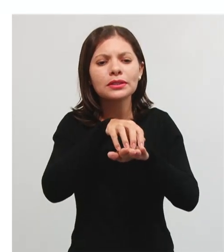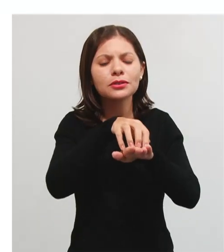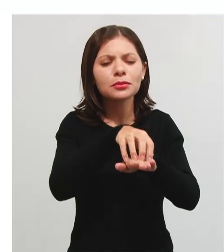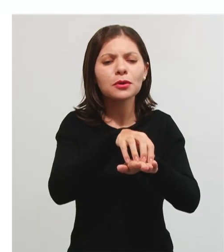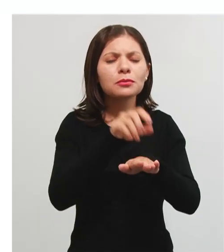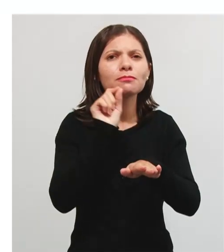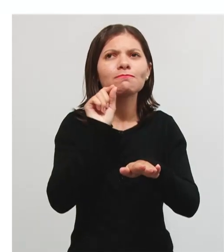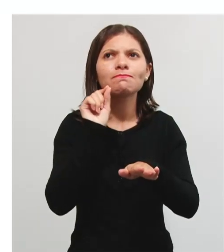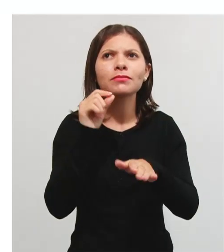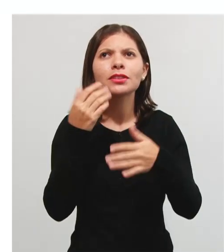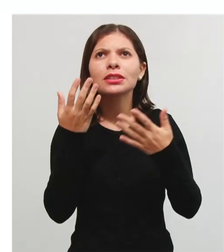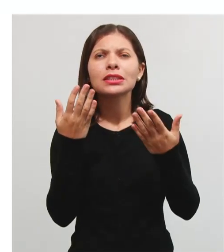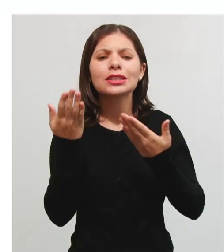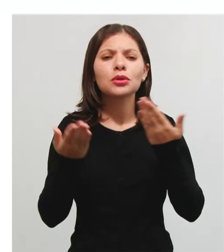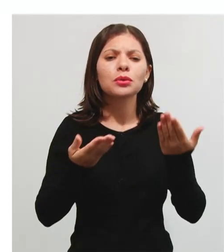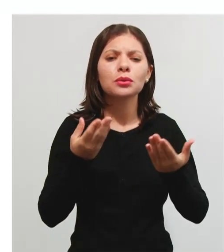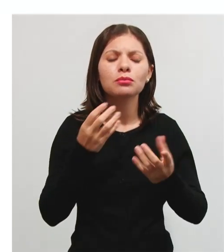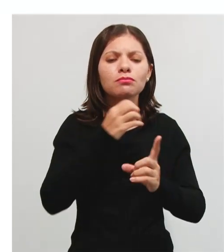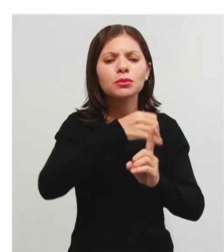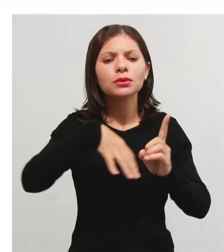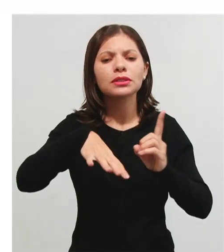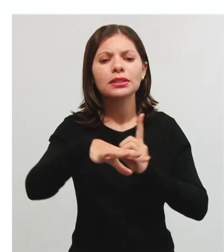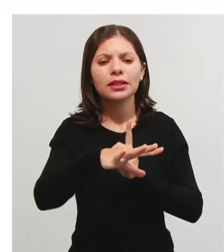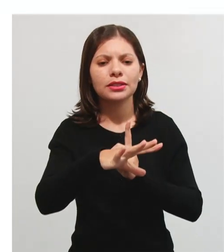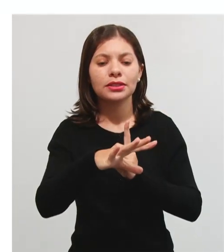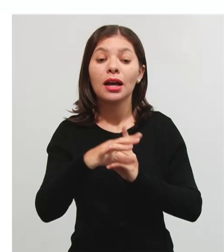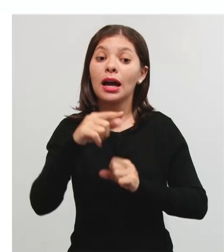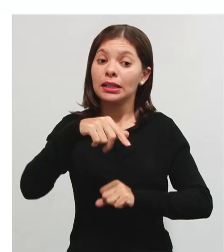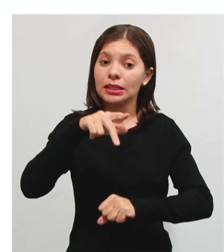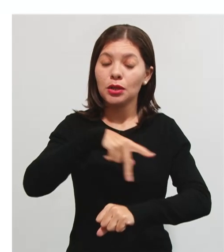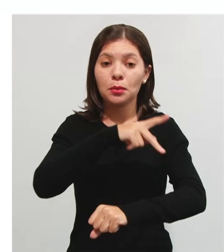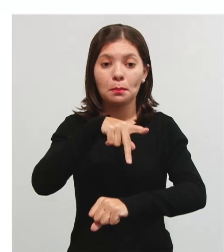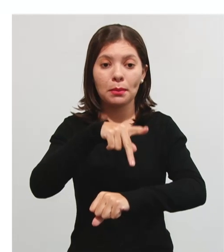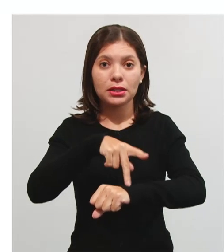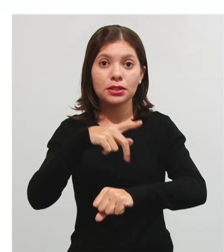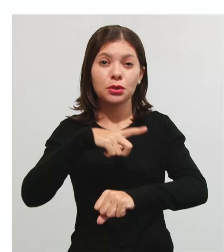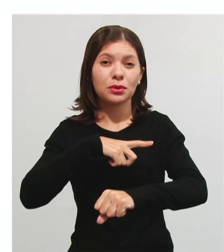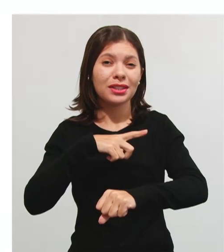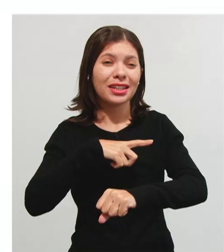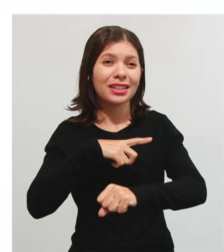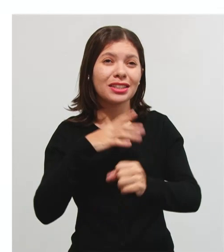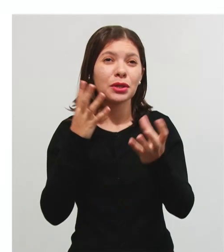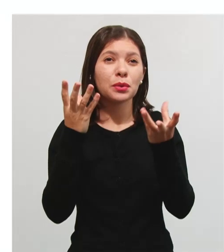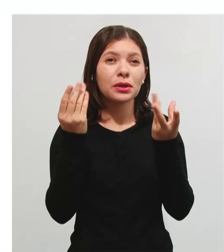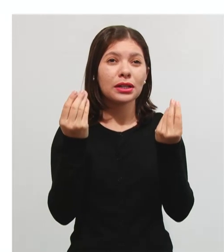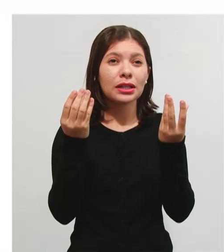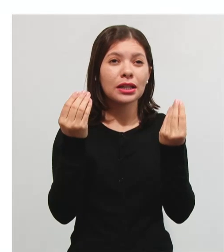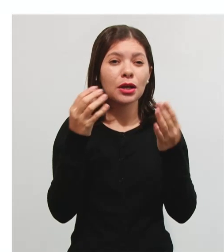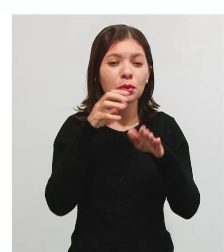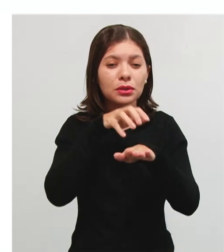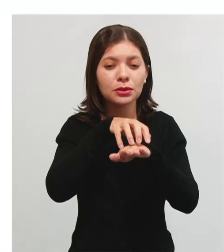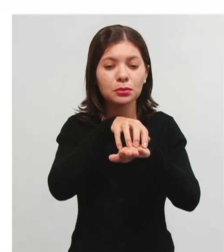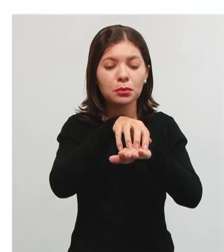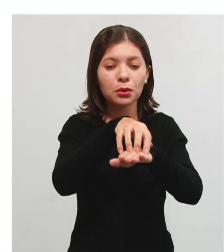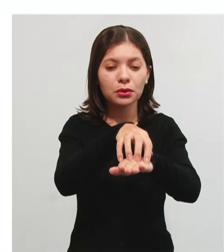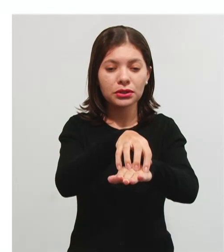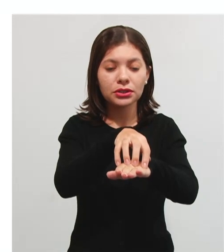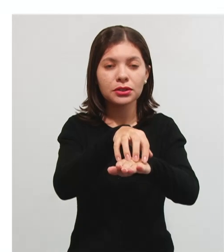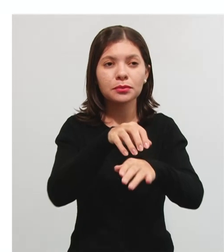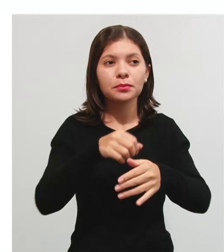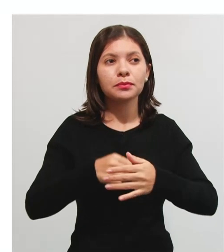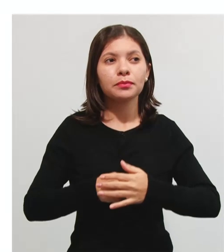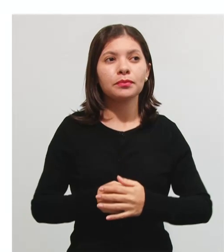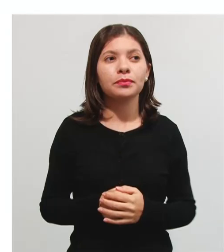ocorre numa sociedade. No caso do Brasil, nós temos muito aí forte o transporte rodoviário, né, que